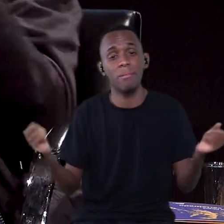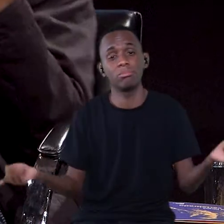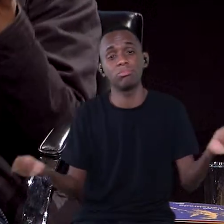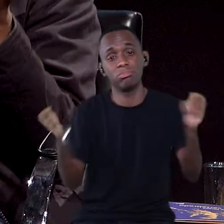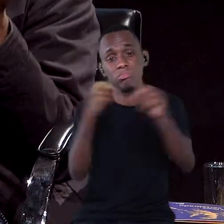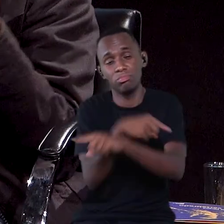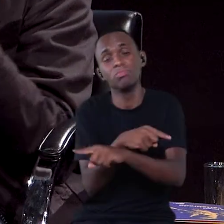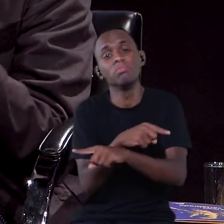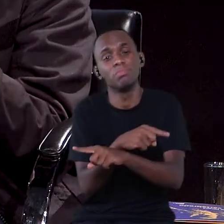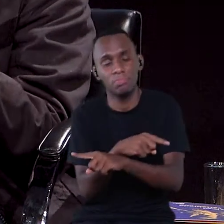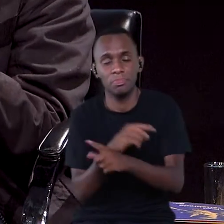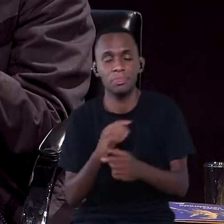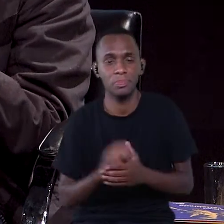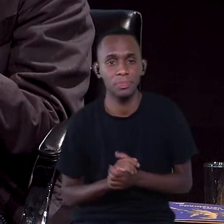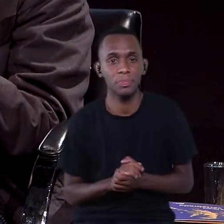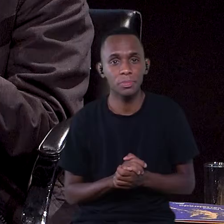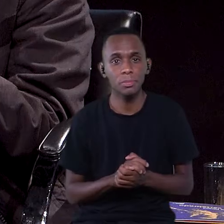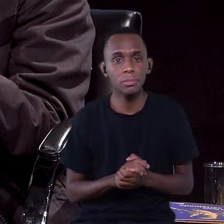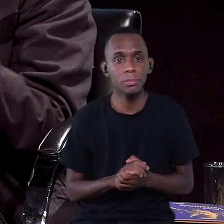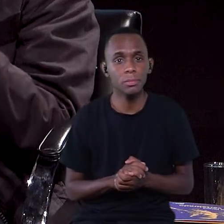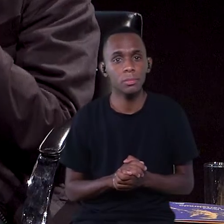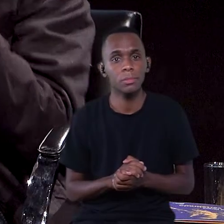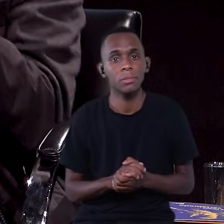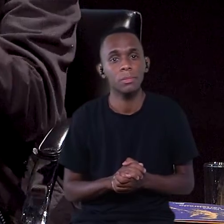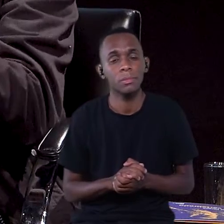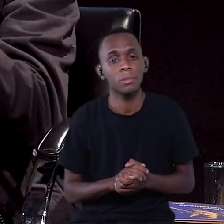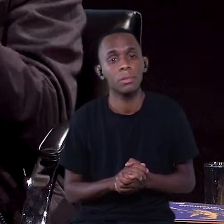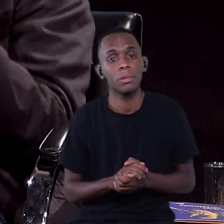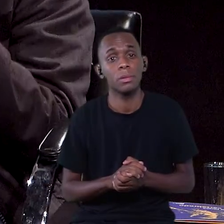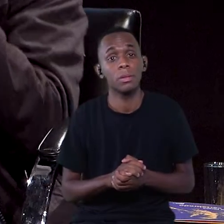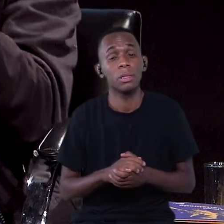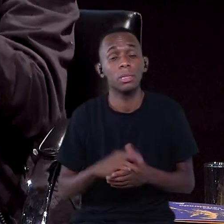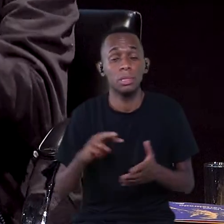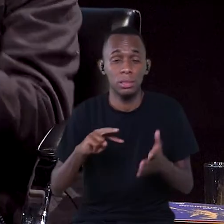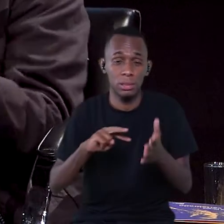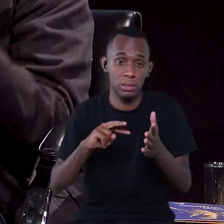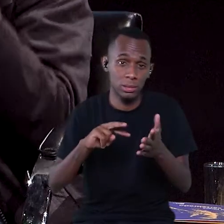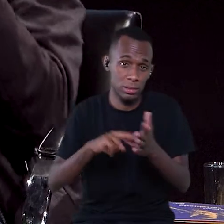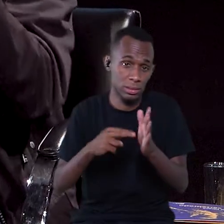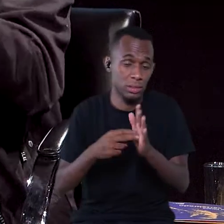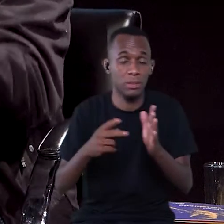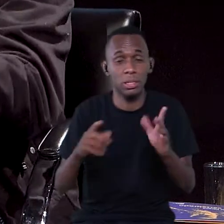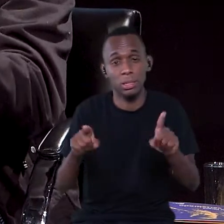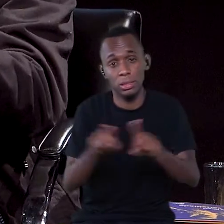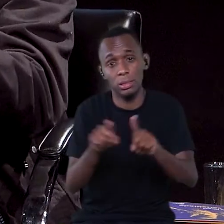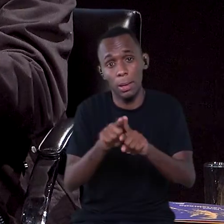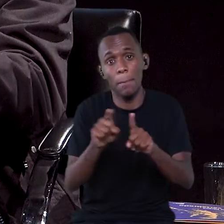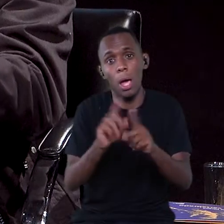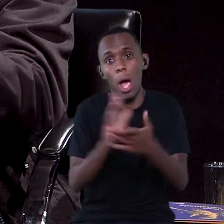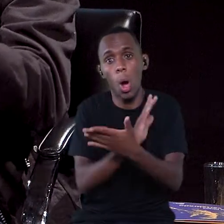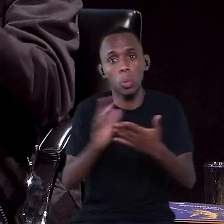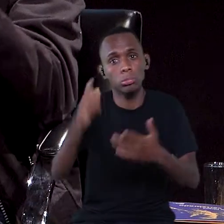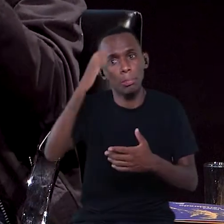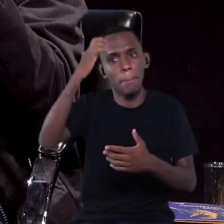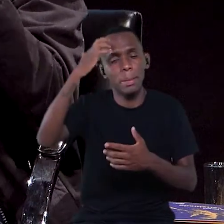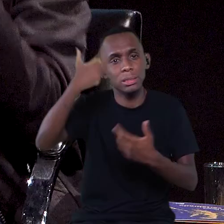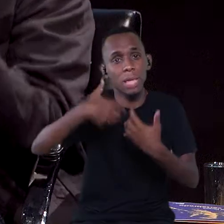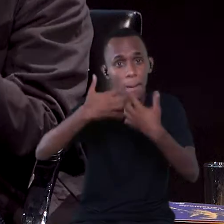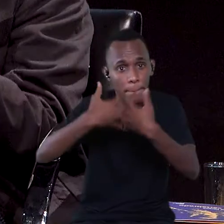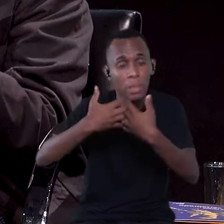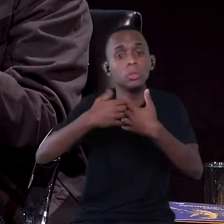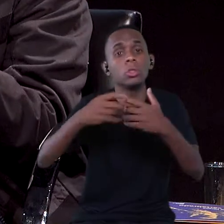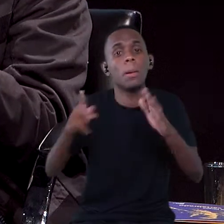pensamento pan-africanista. O pensamento pan-africanista diz o oposto, né? Somos dispersos no mundo como africanos, mas